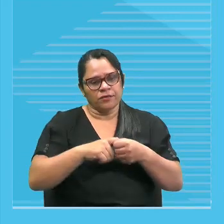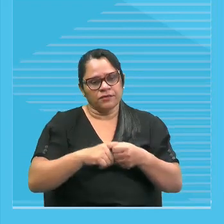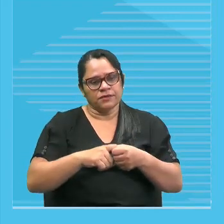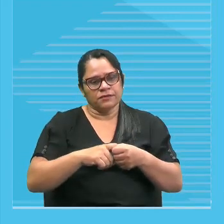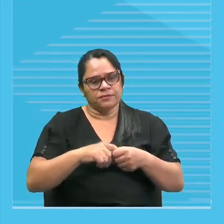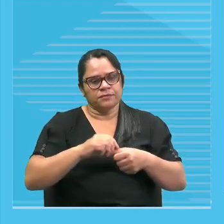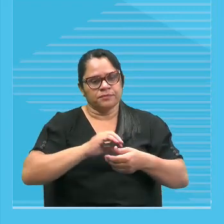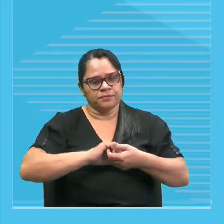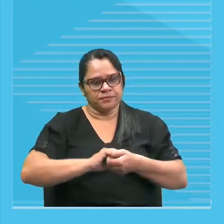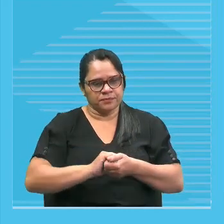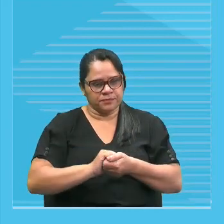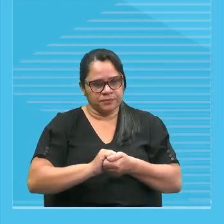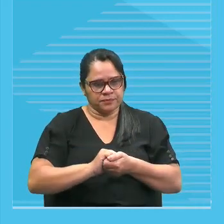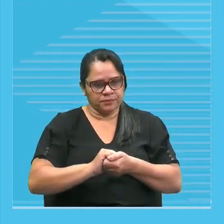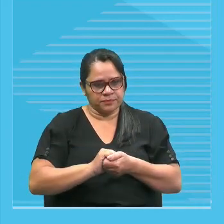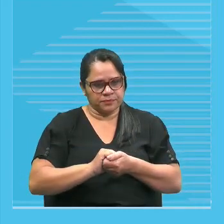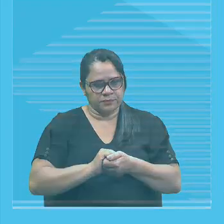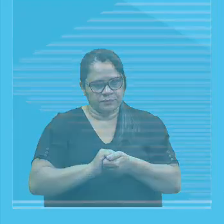minuto